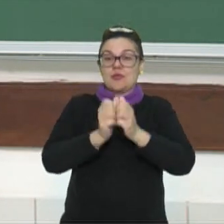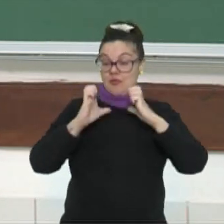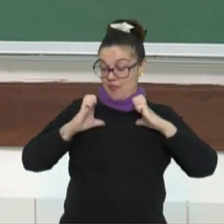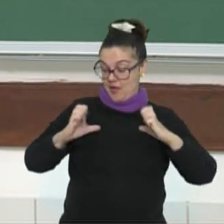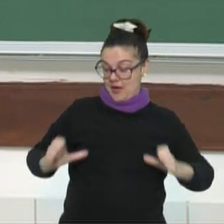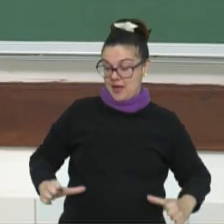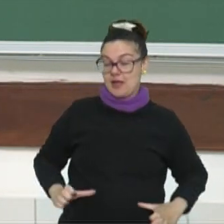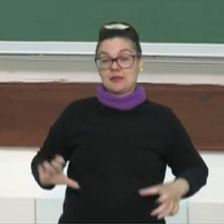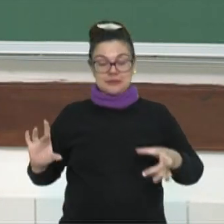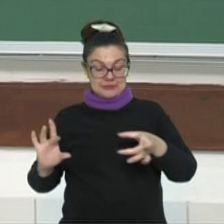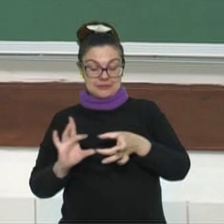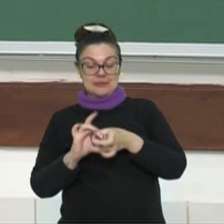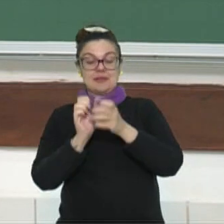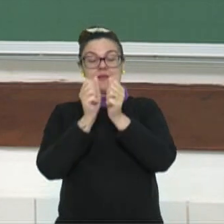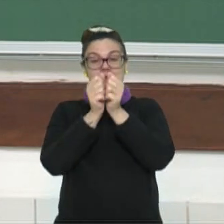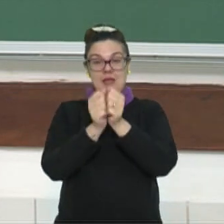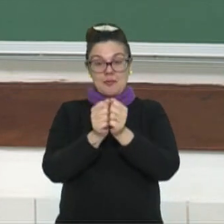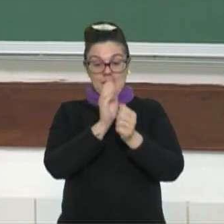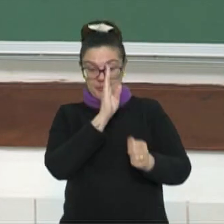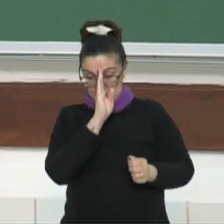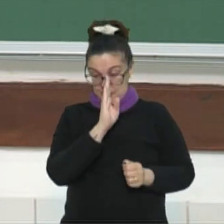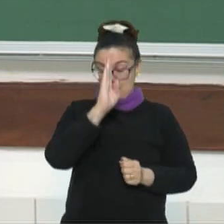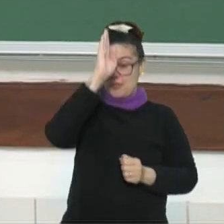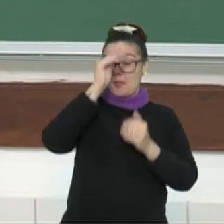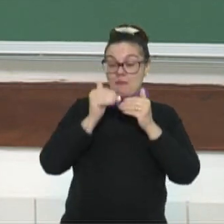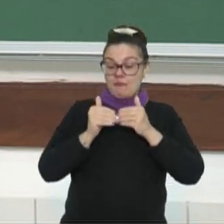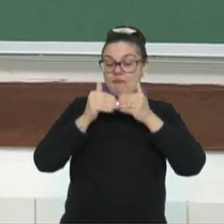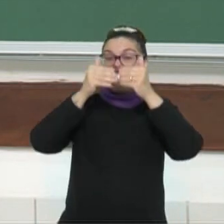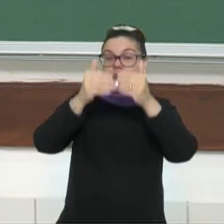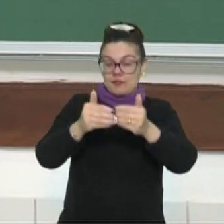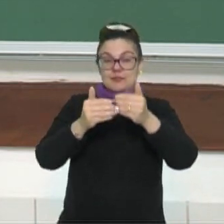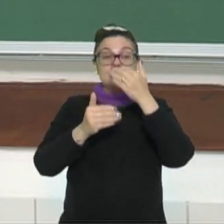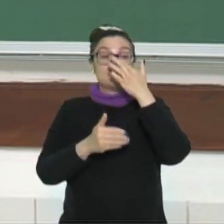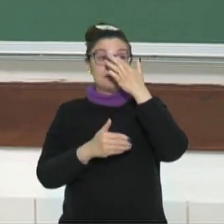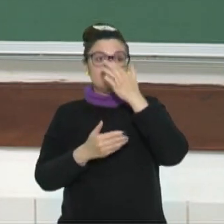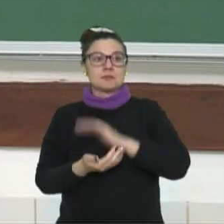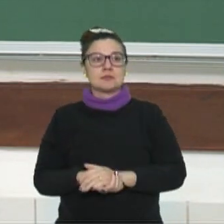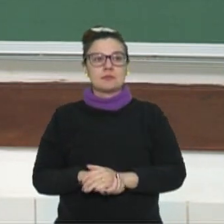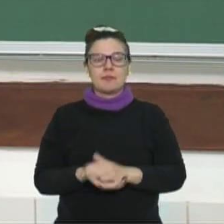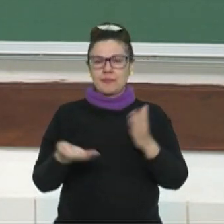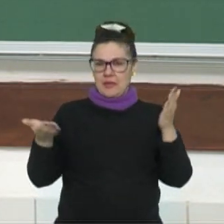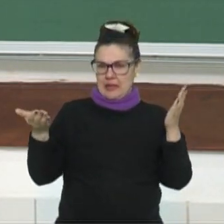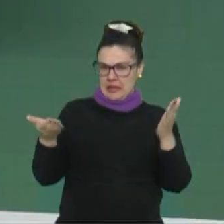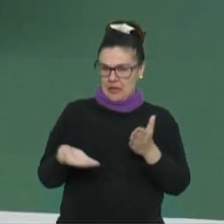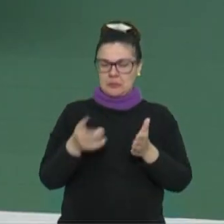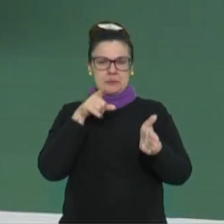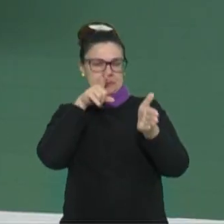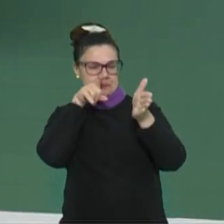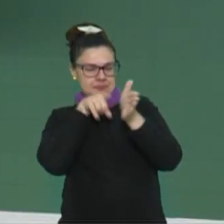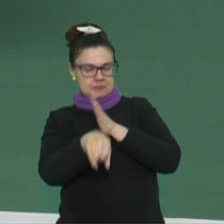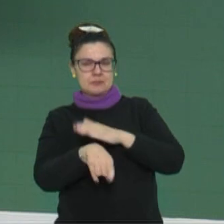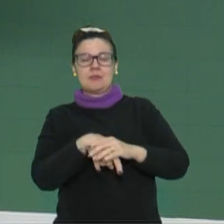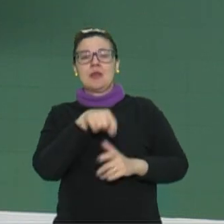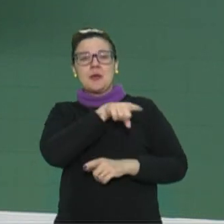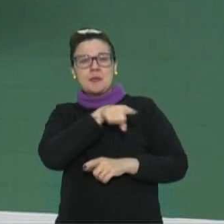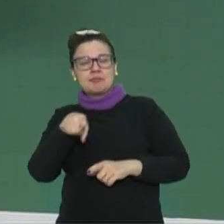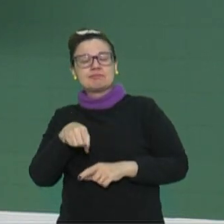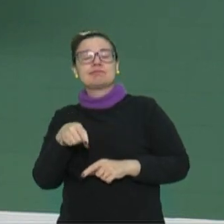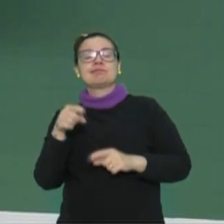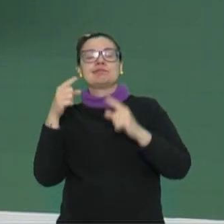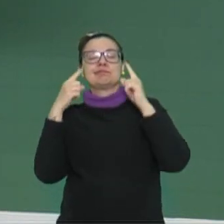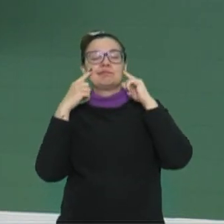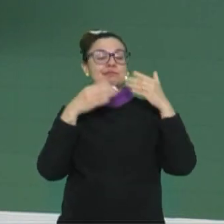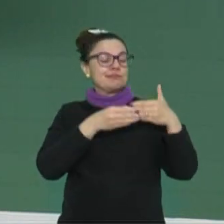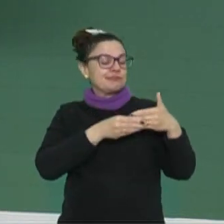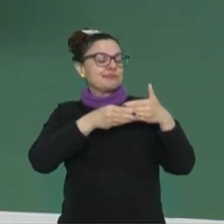fosse extremamente centralizada na transcendência. Então vamos verificar aqui uma pergunta para nos orientar